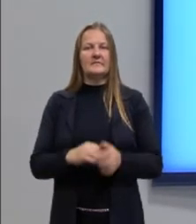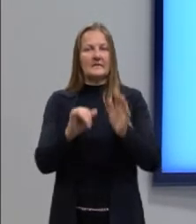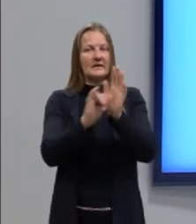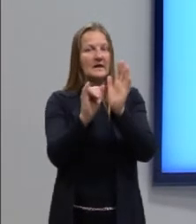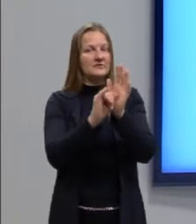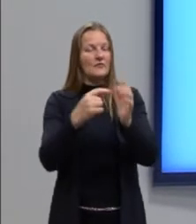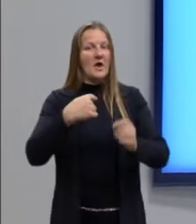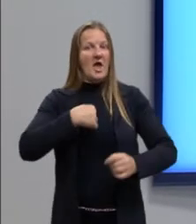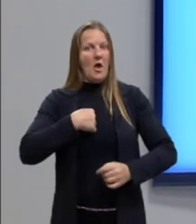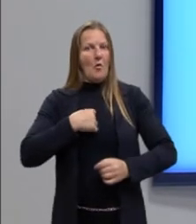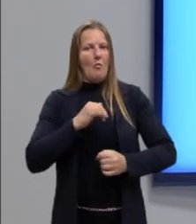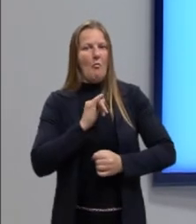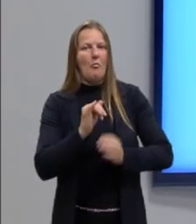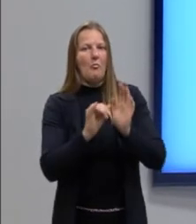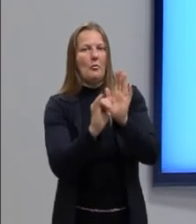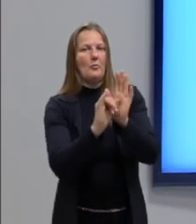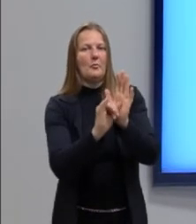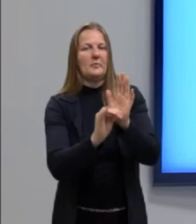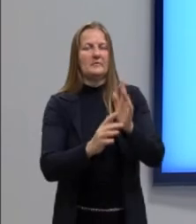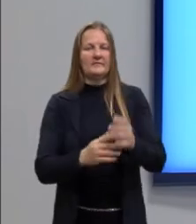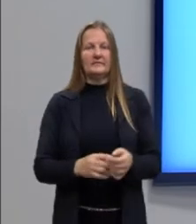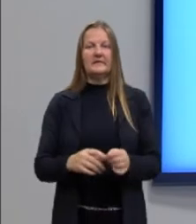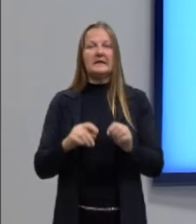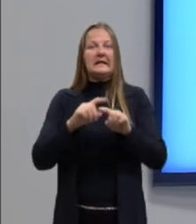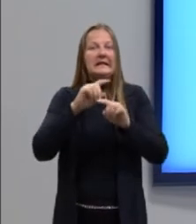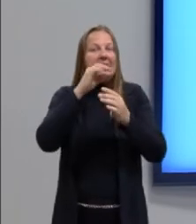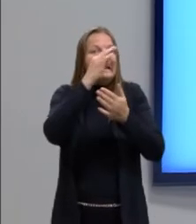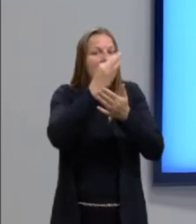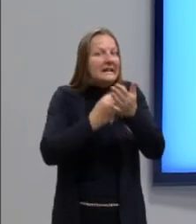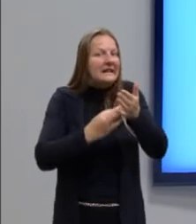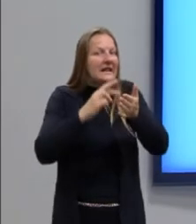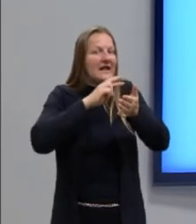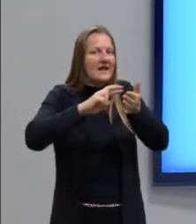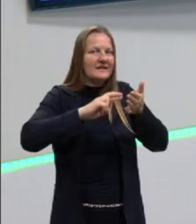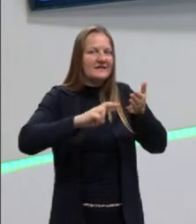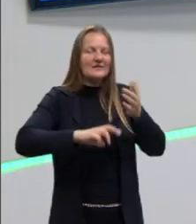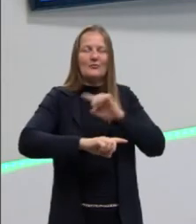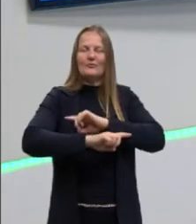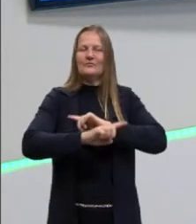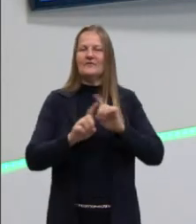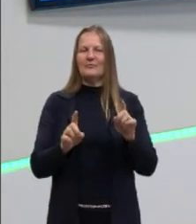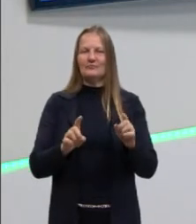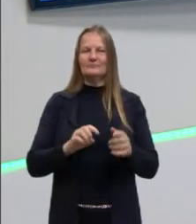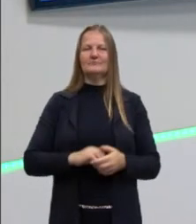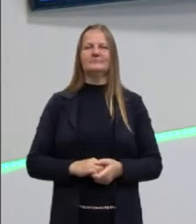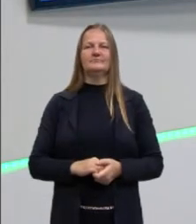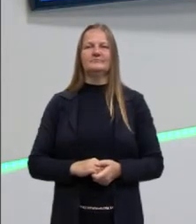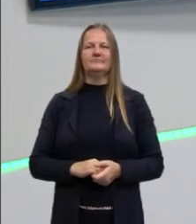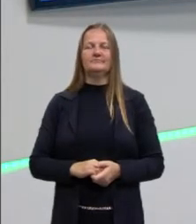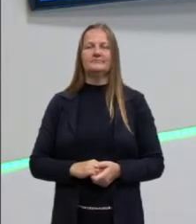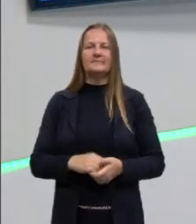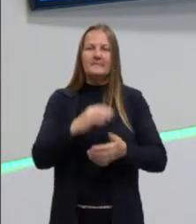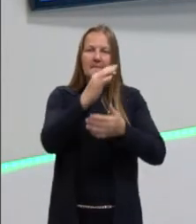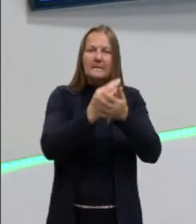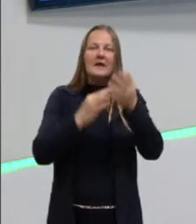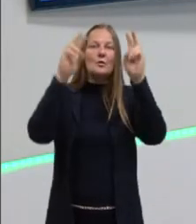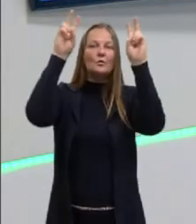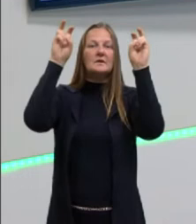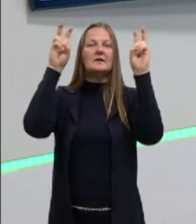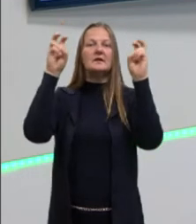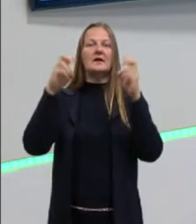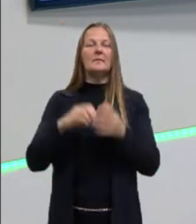então Digamos que a proposta lá o tema da redação que tu tá escrevendo